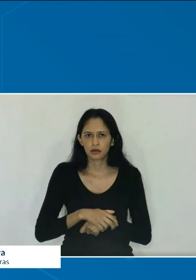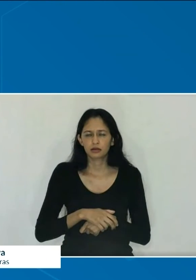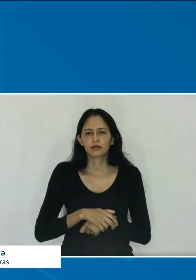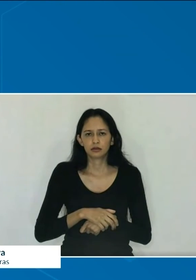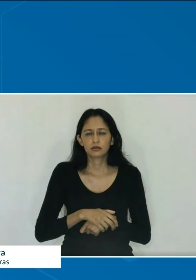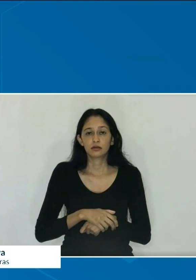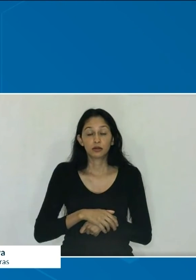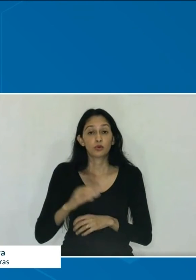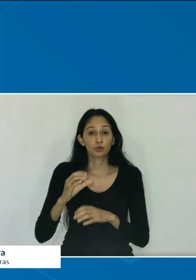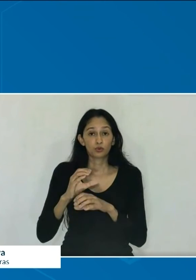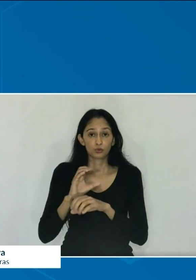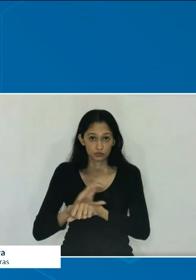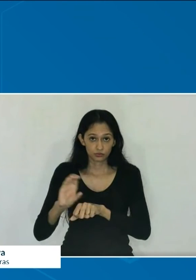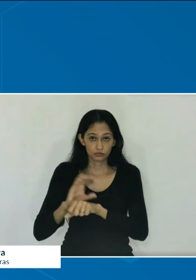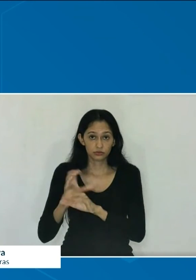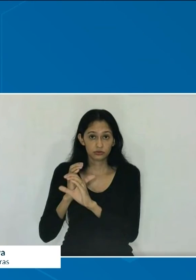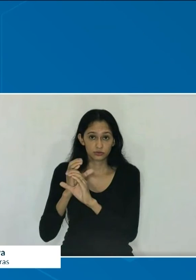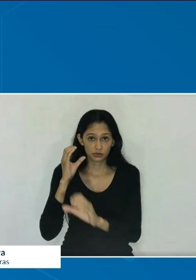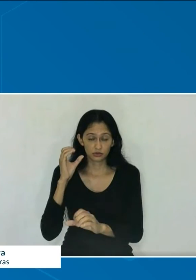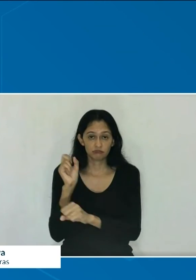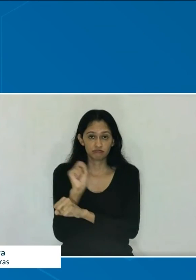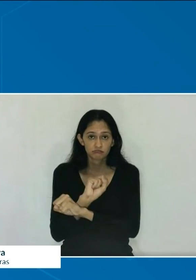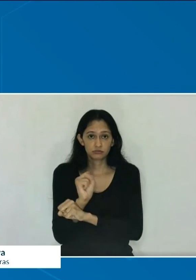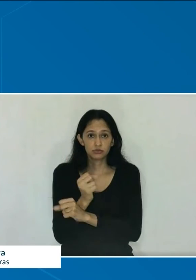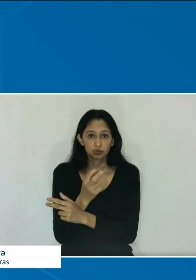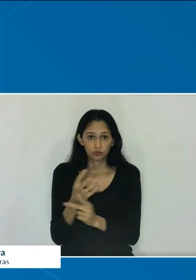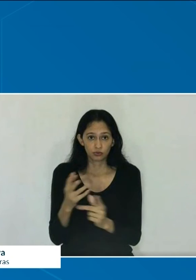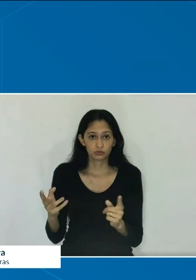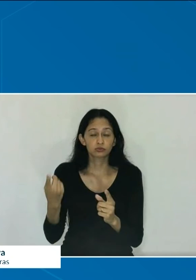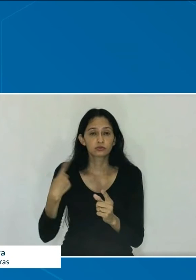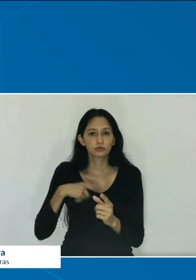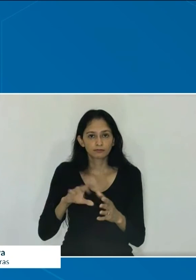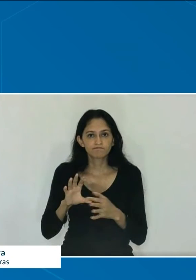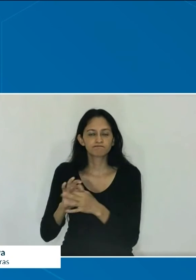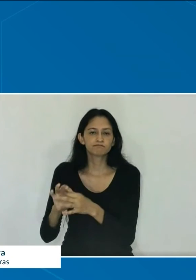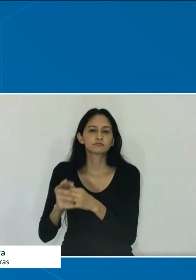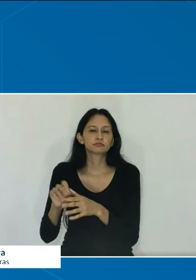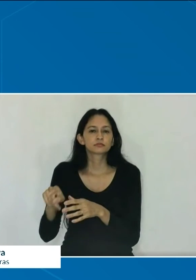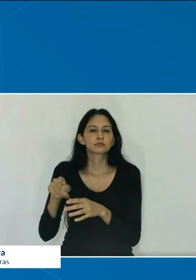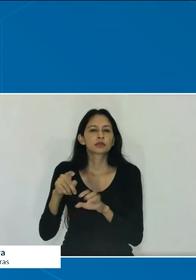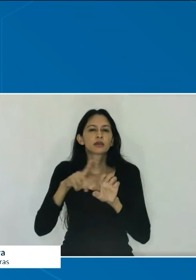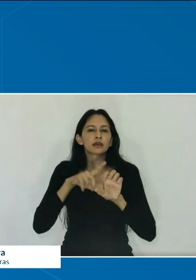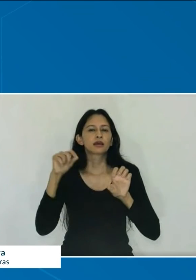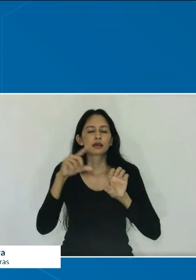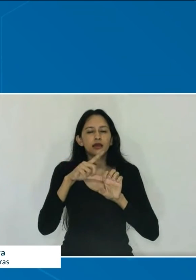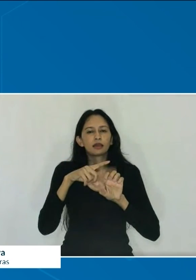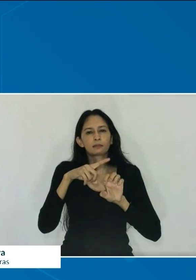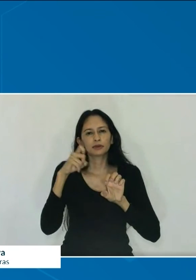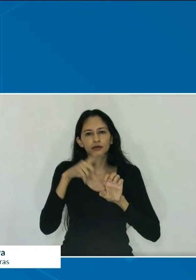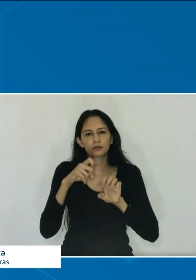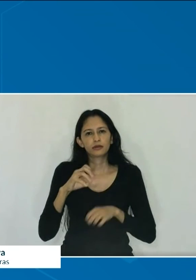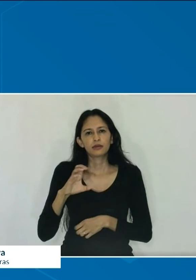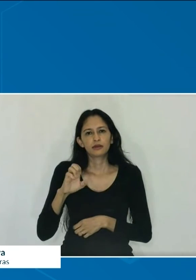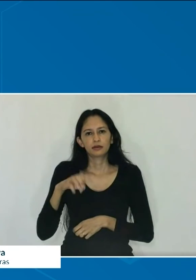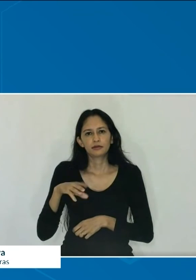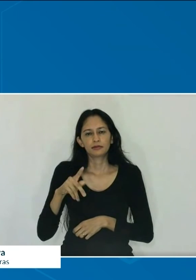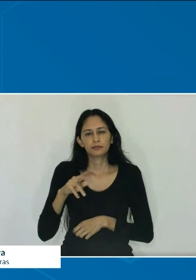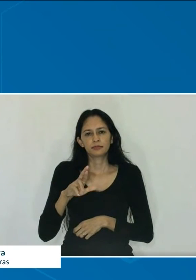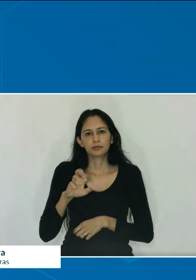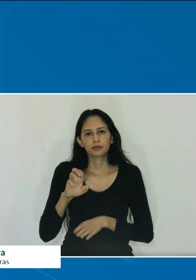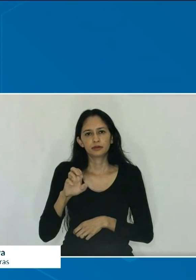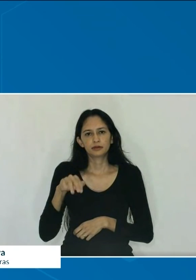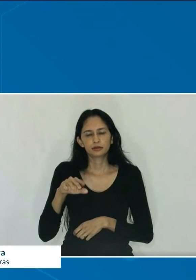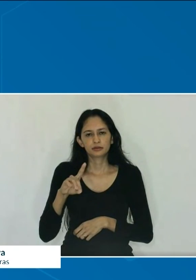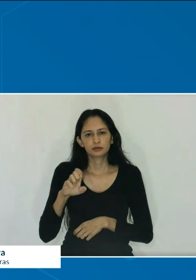o curso, a gente está tentando trazer isso para o nosso aluno, essa questão do empreendedorismo. Participamos aí de uma